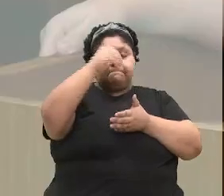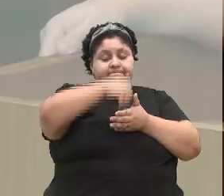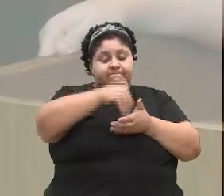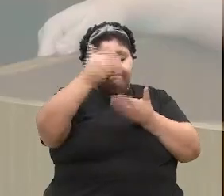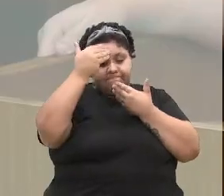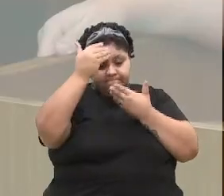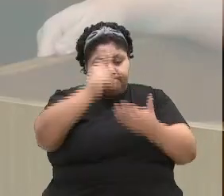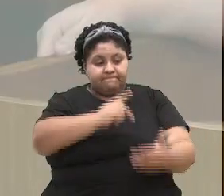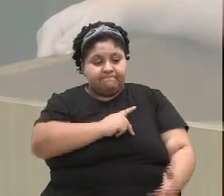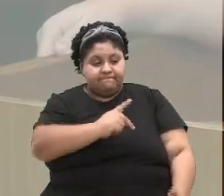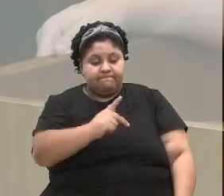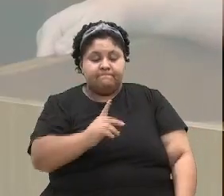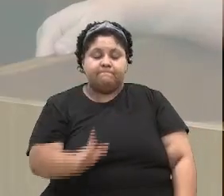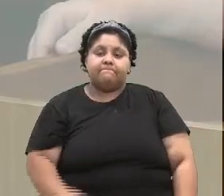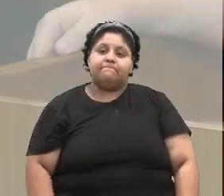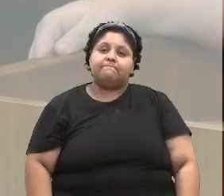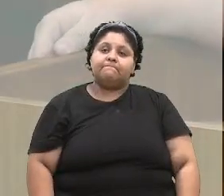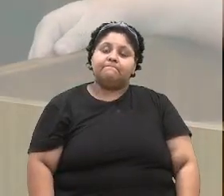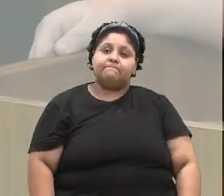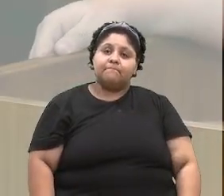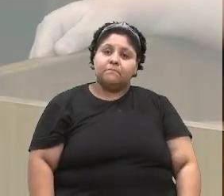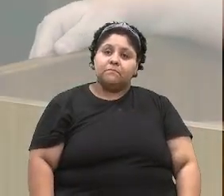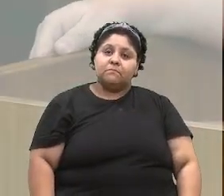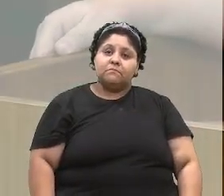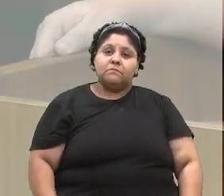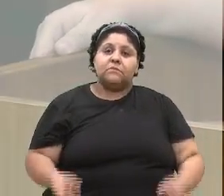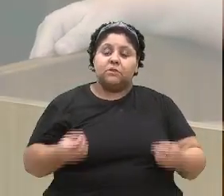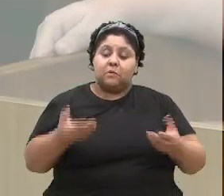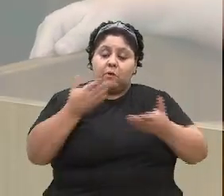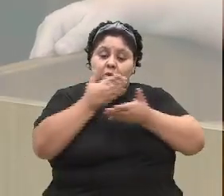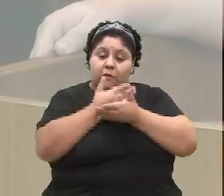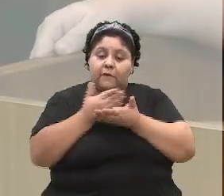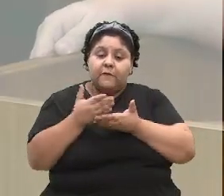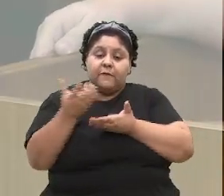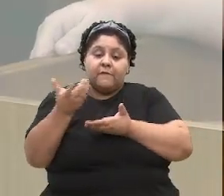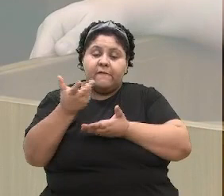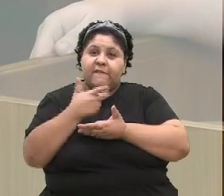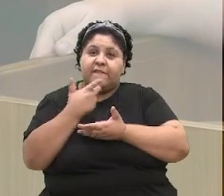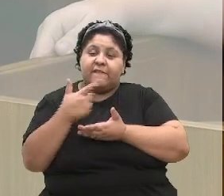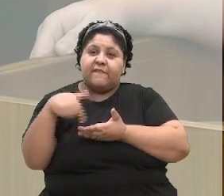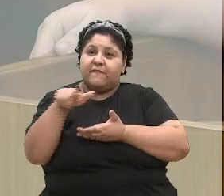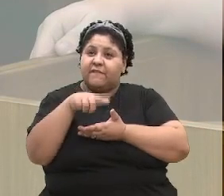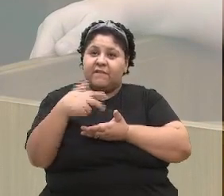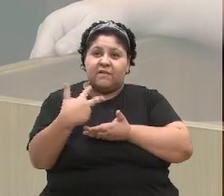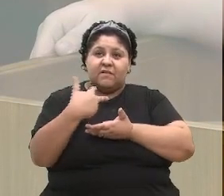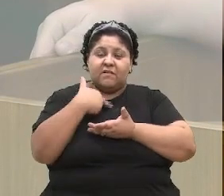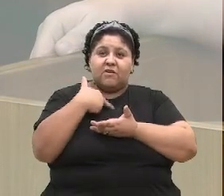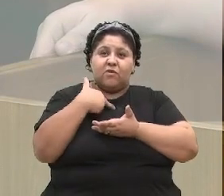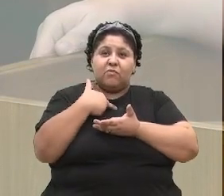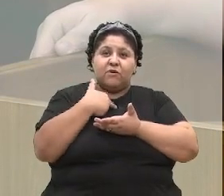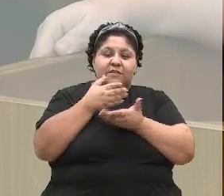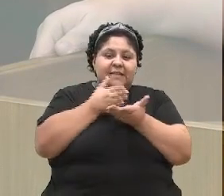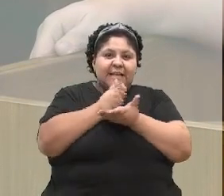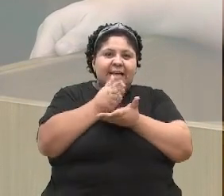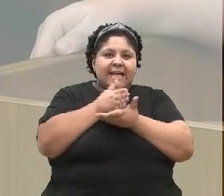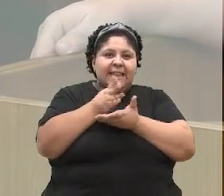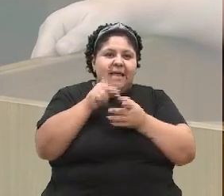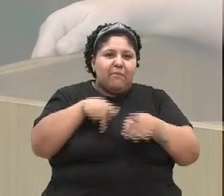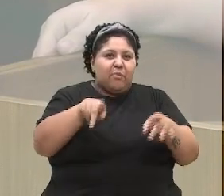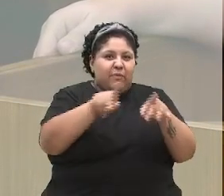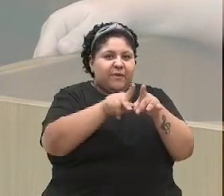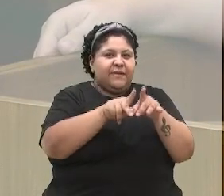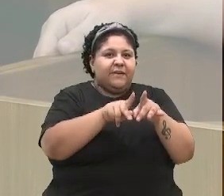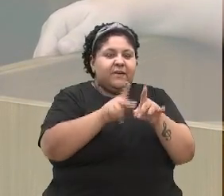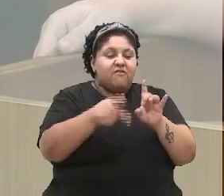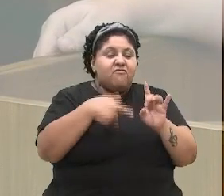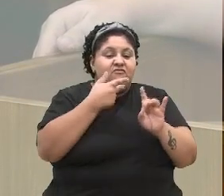Obrigado, vereadora presidente Marisol. Bom, para começar, eu quero dizer que a gente não pode enganar a população quando a gente